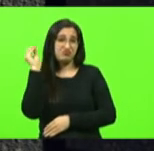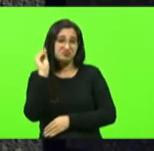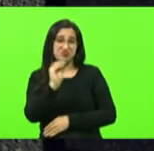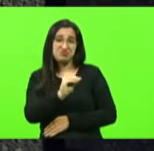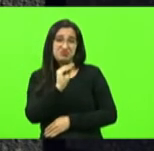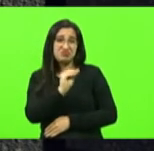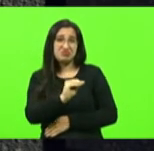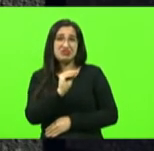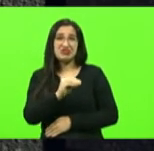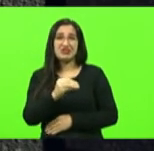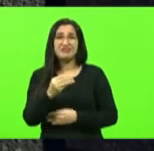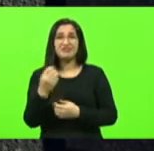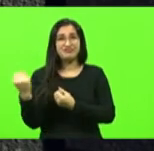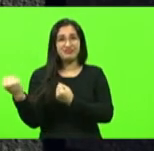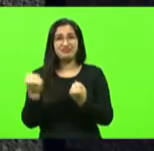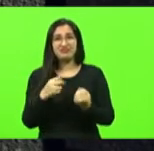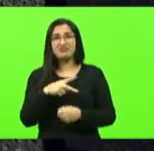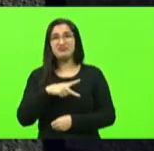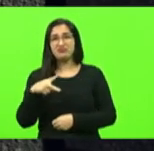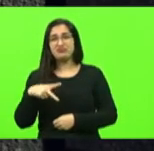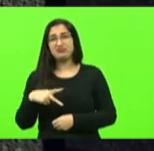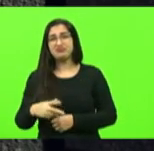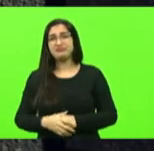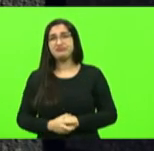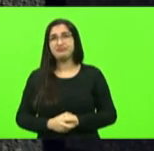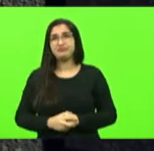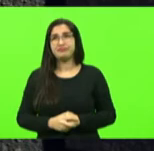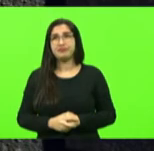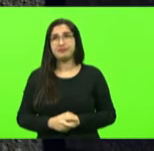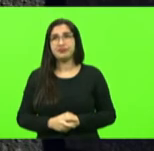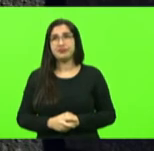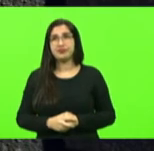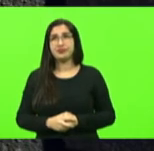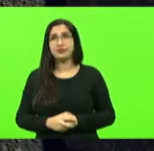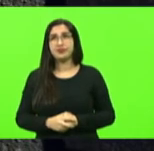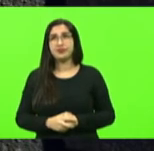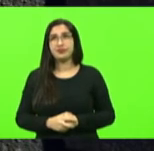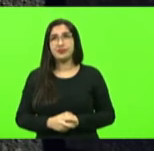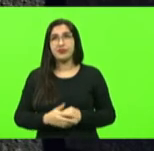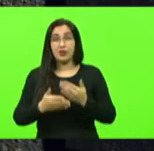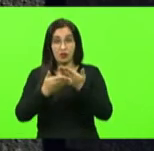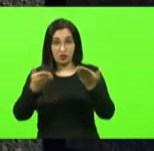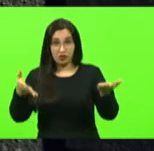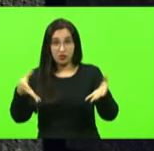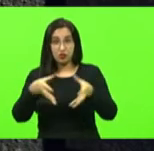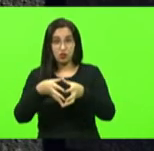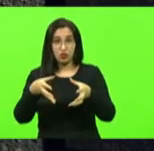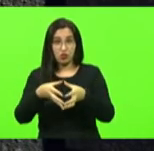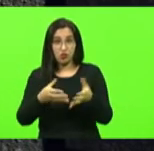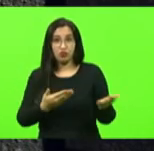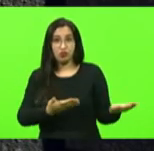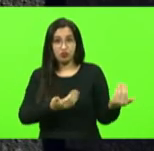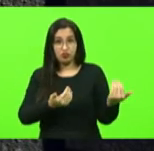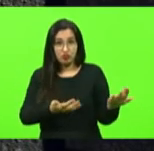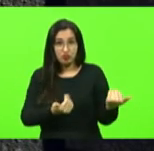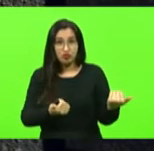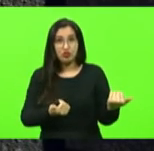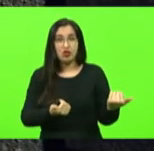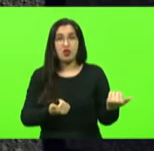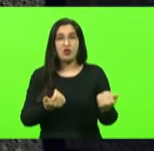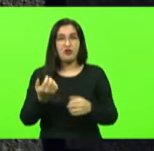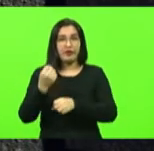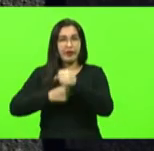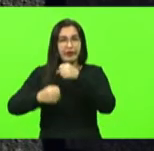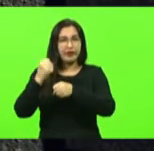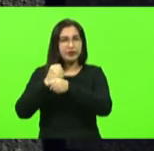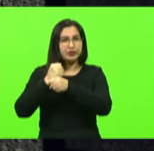público. Eu queria a questão dos jovens, falar para os jovens. Aquilo que Dom José Gomes falou para nós nos anos 80,